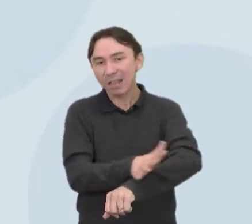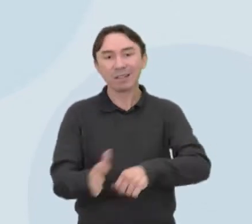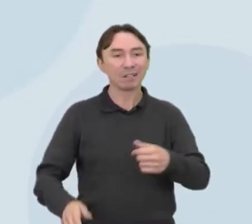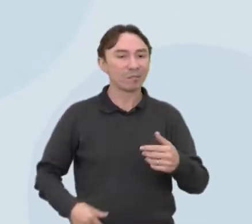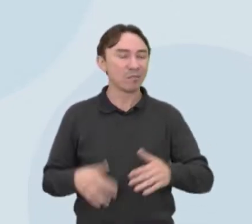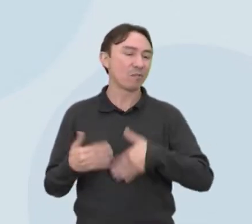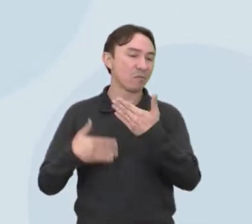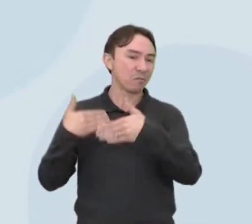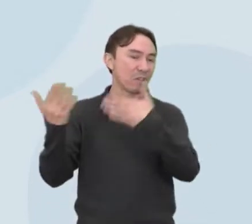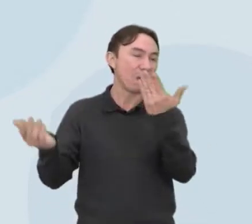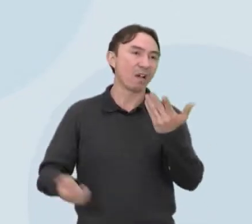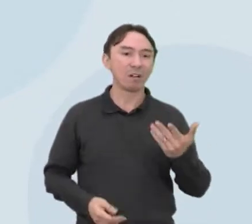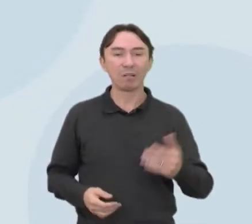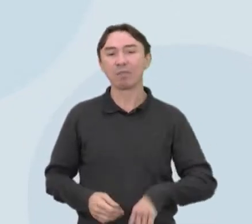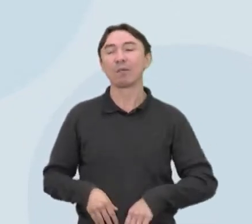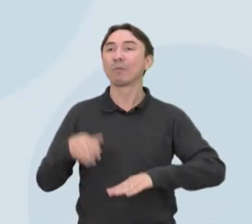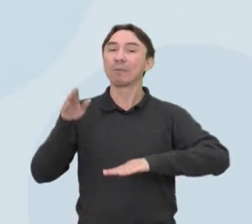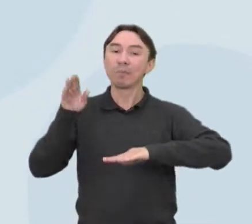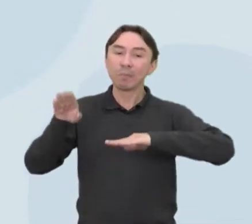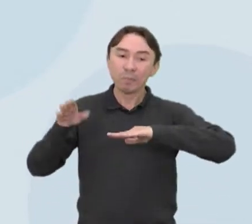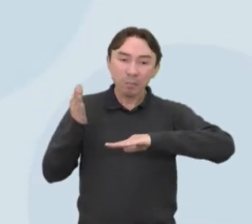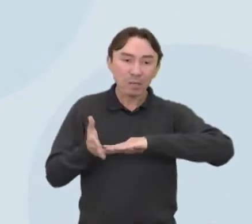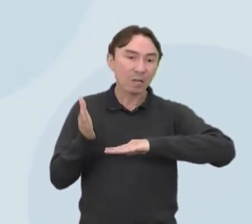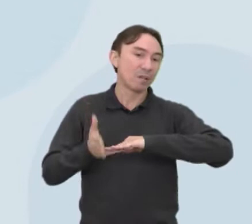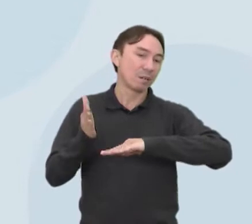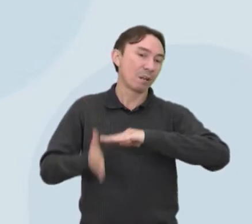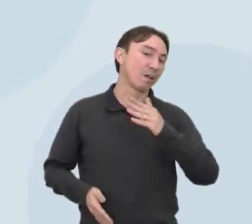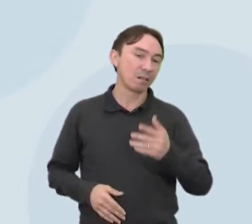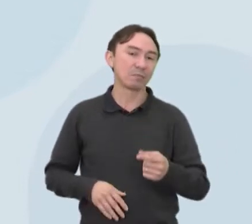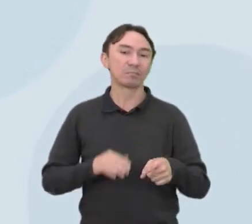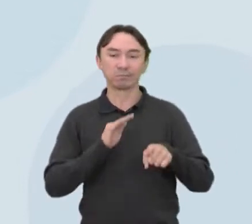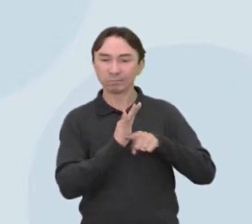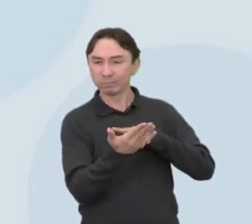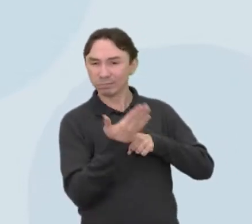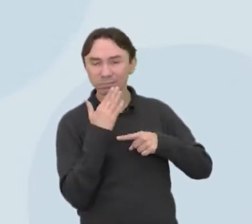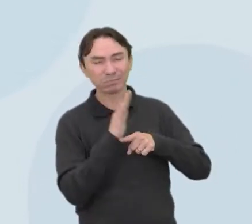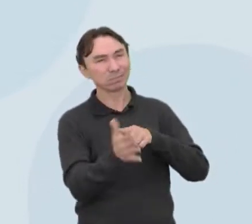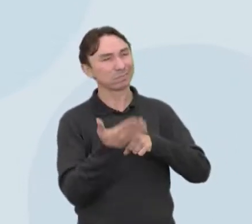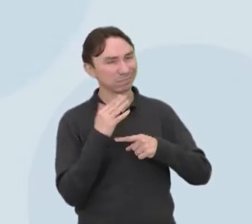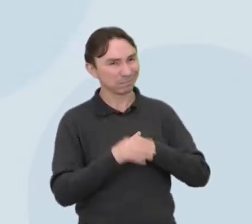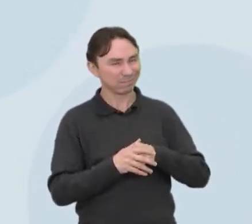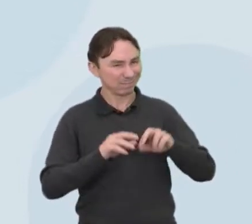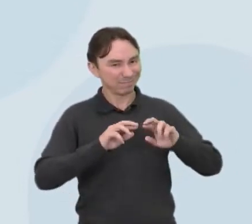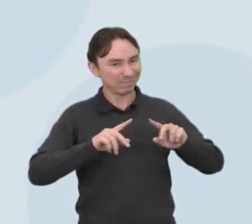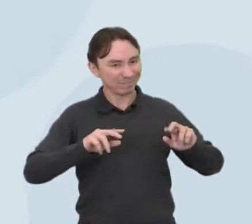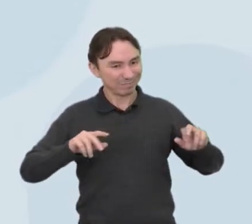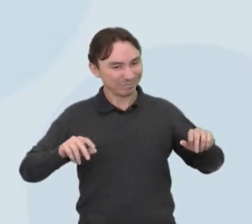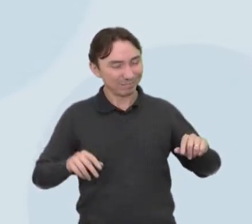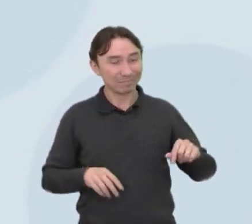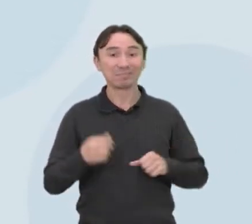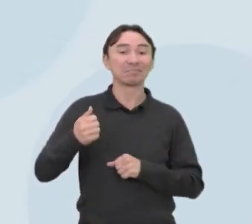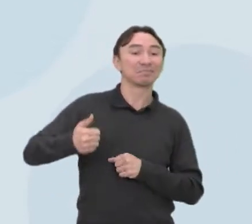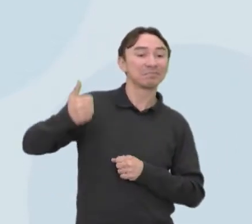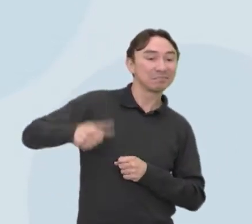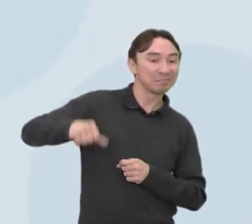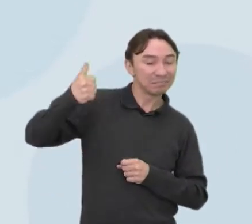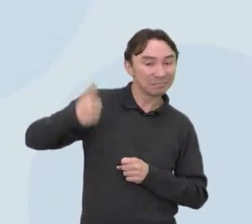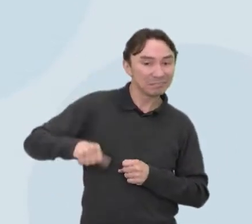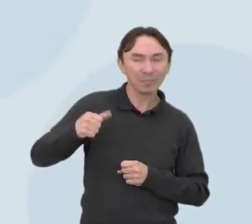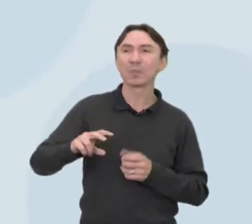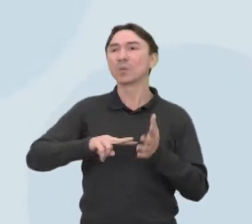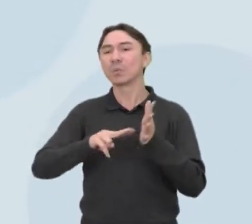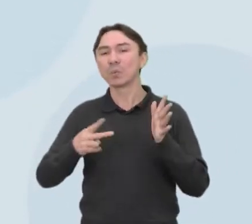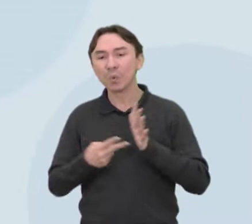modernidade, cooperativismo / desenvolvimento, etc., avaliando criticamente seu